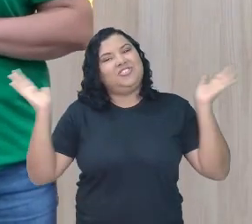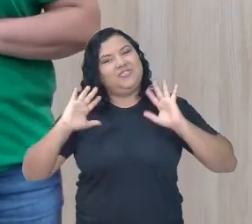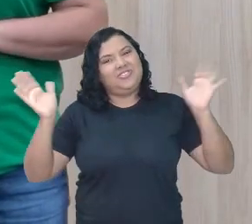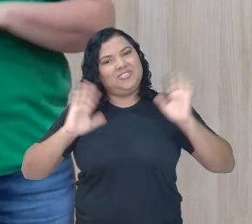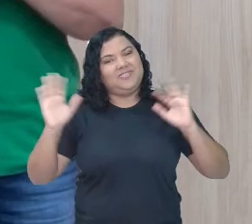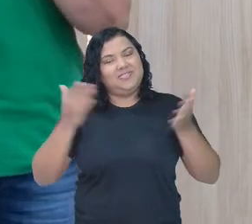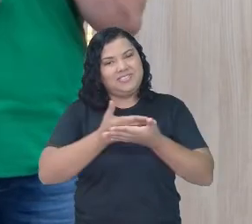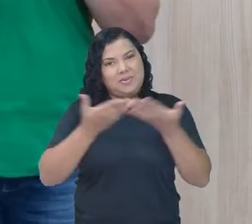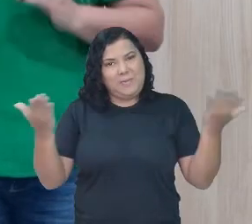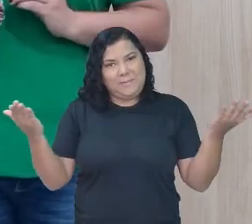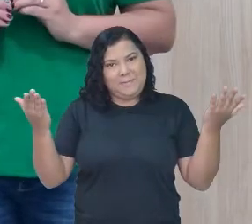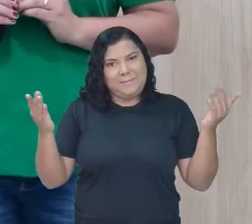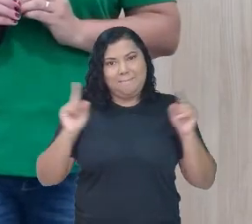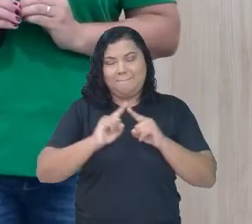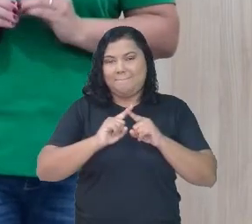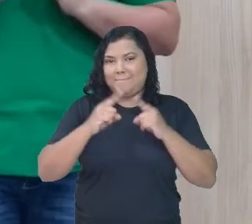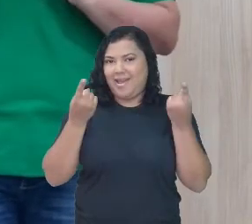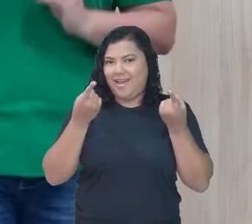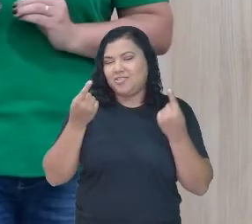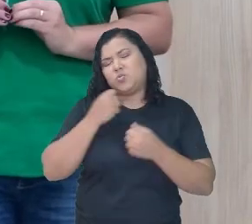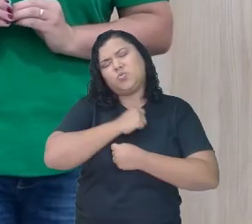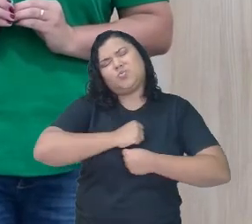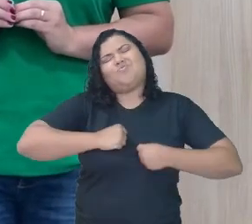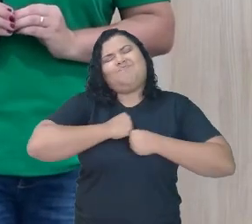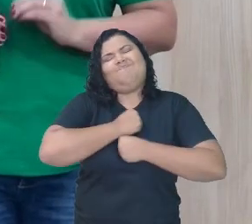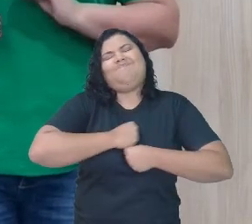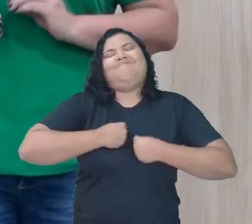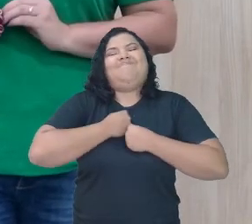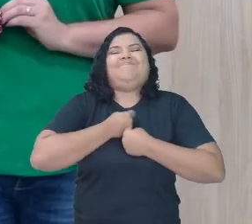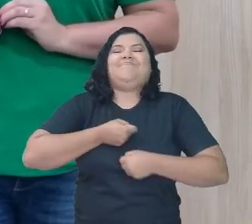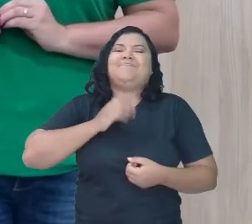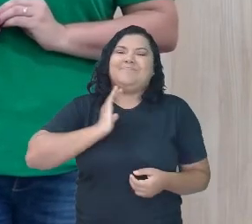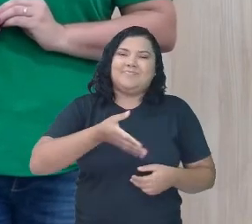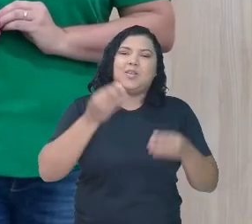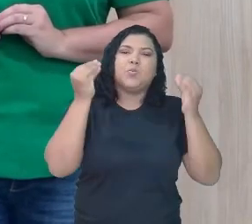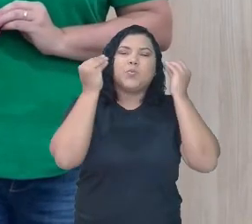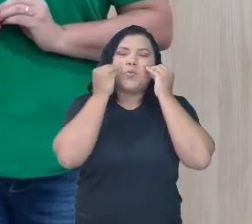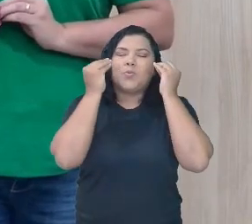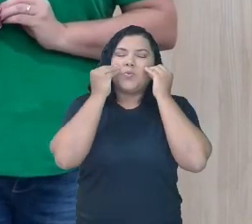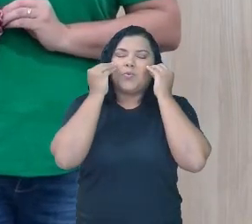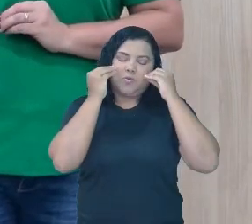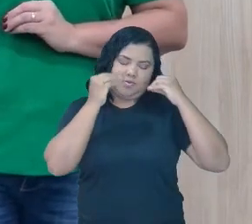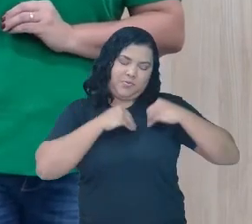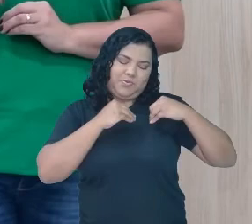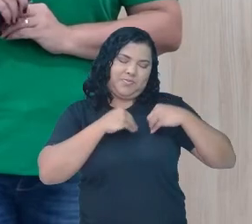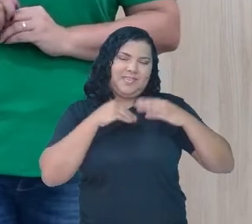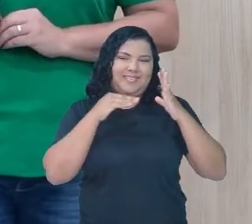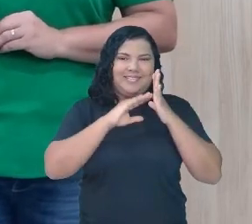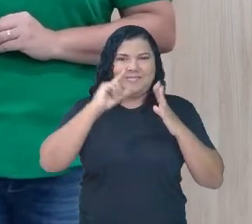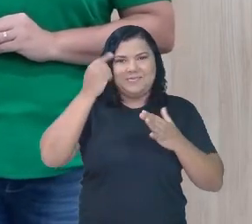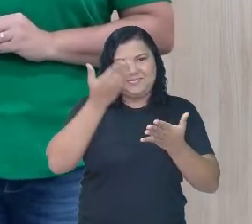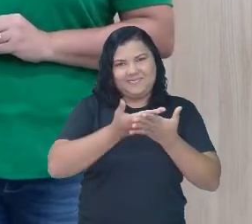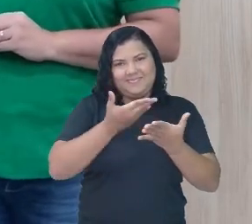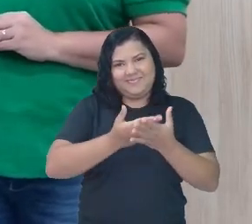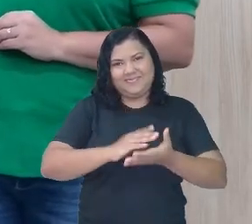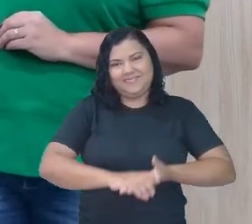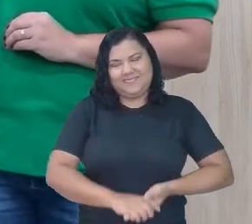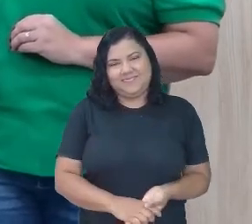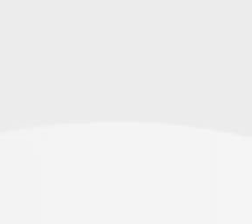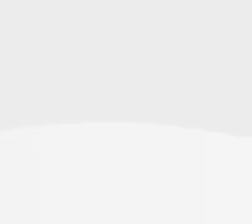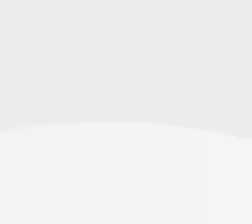despedimos de vocês, mas já assim, com saudade, tá? Então, um beijão no coração de vocês e até a próxima.